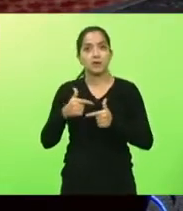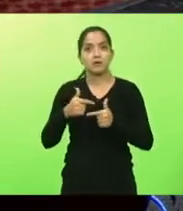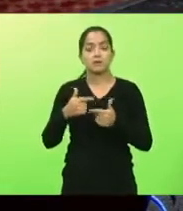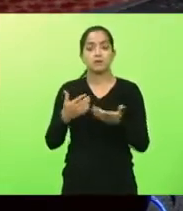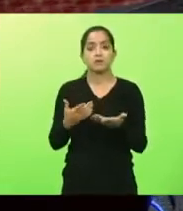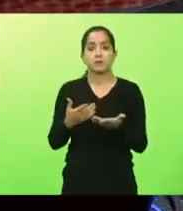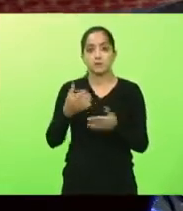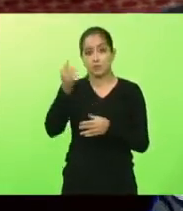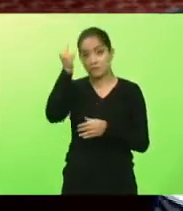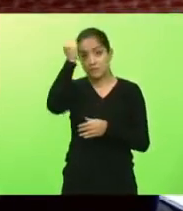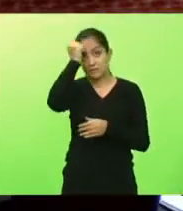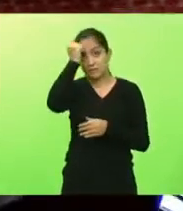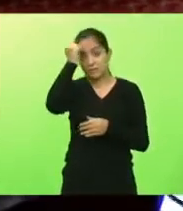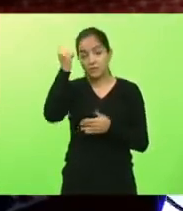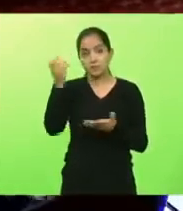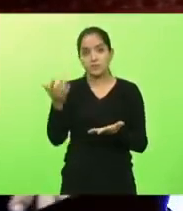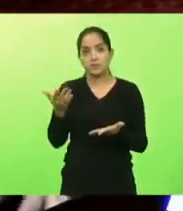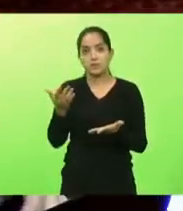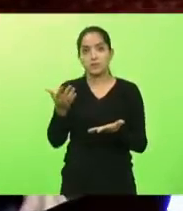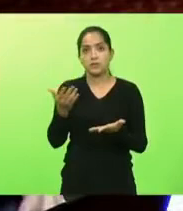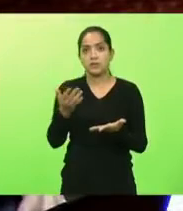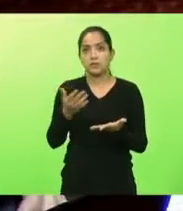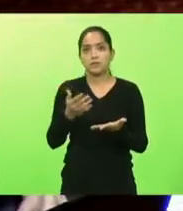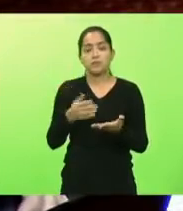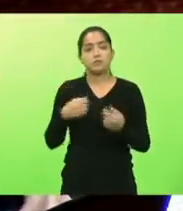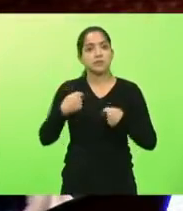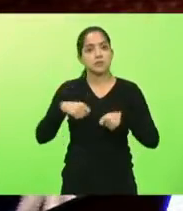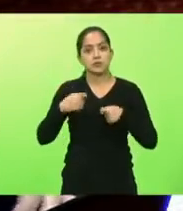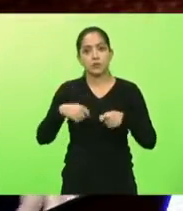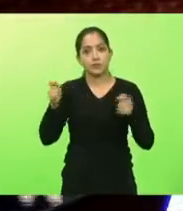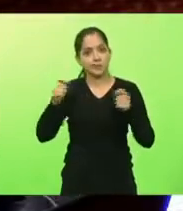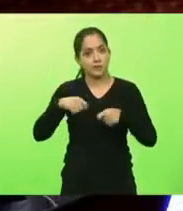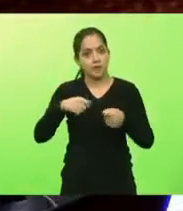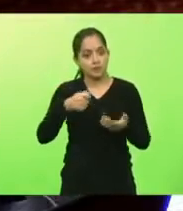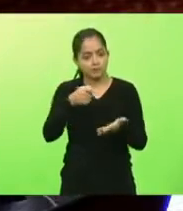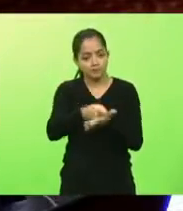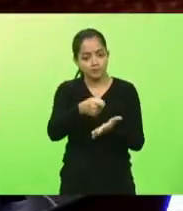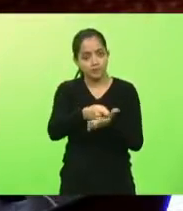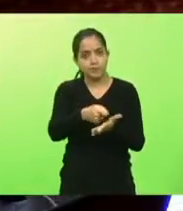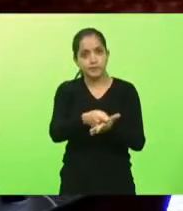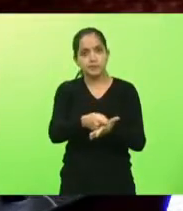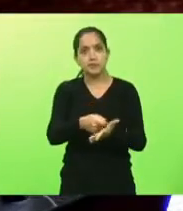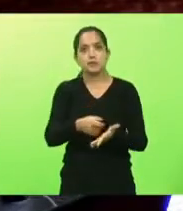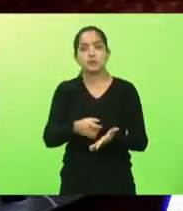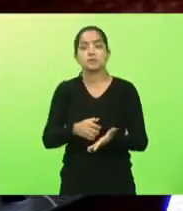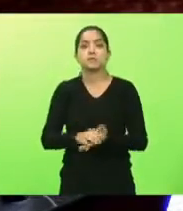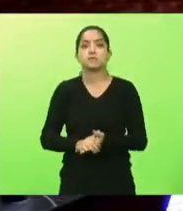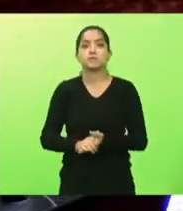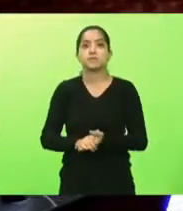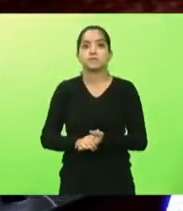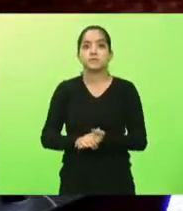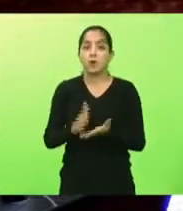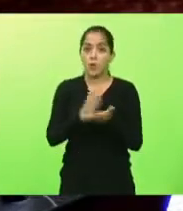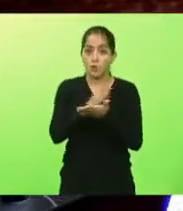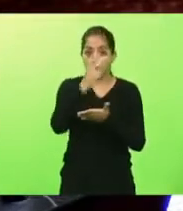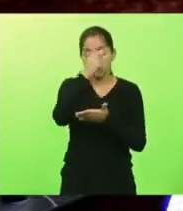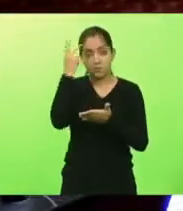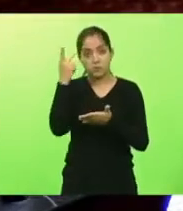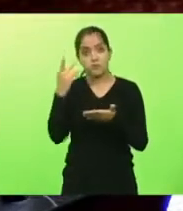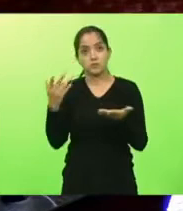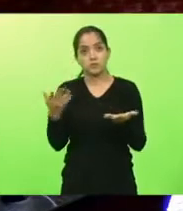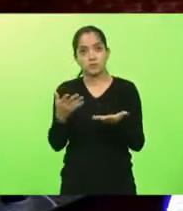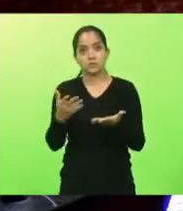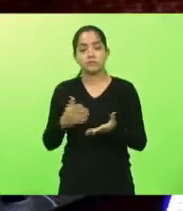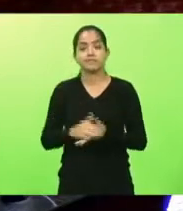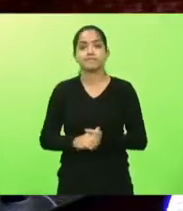que é esse aí. Tem gente que só funciona no pau mesmo. Eu já conheci bastante gente que funciona somente assim, na base do cacete,